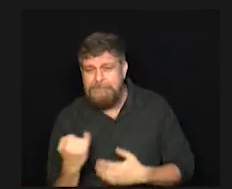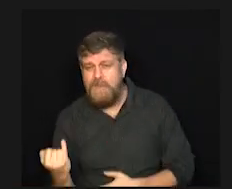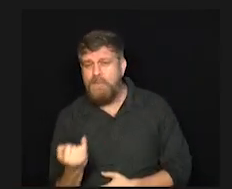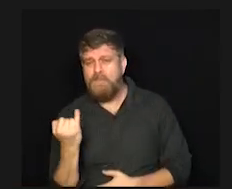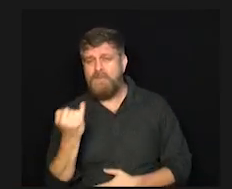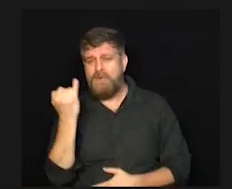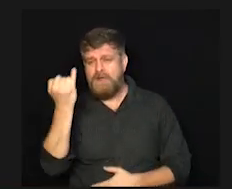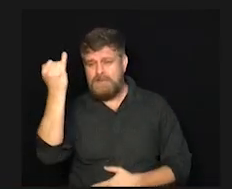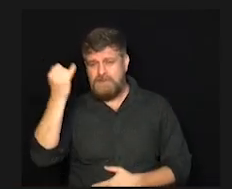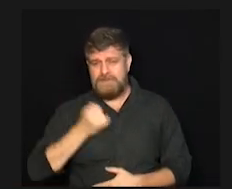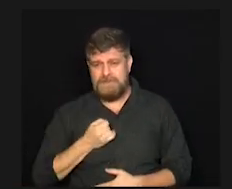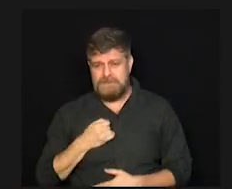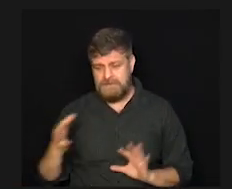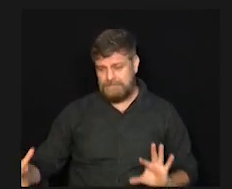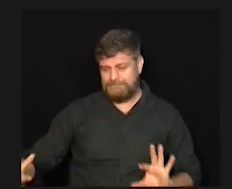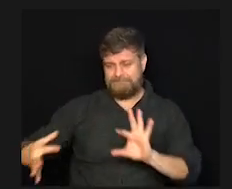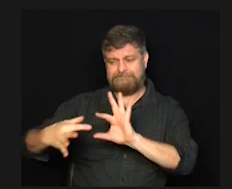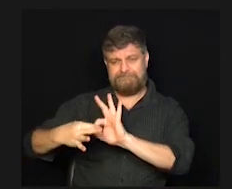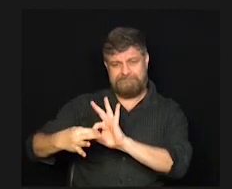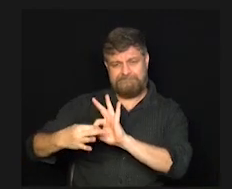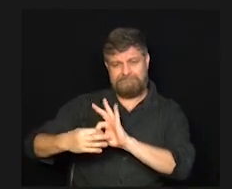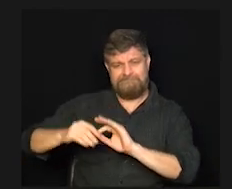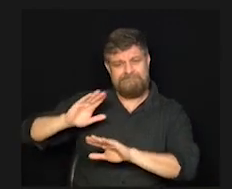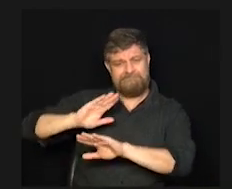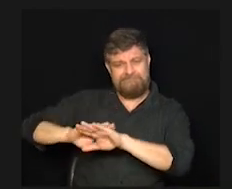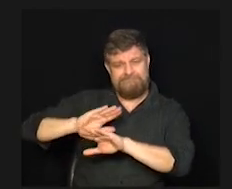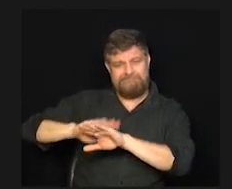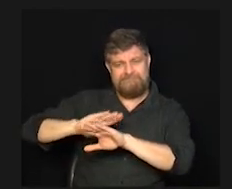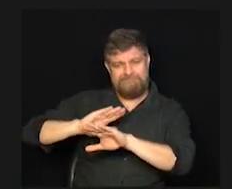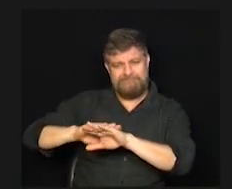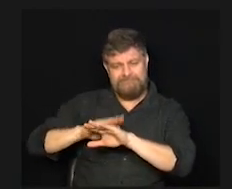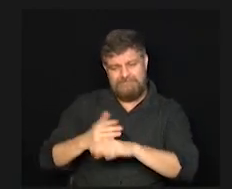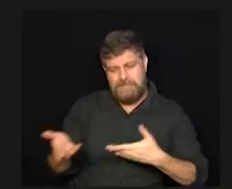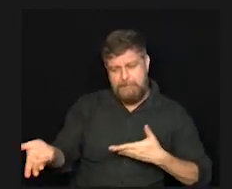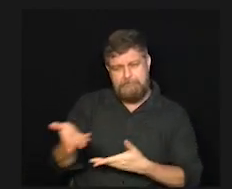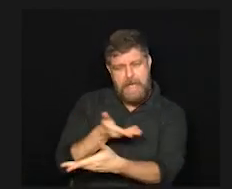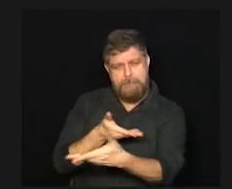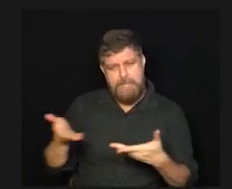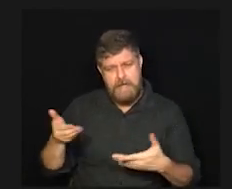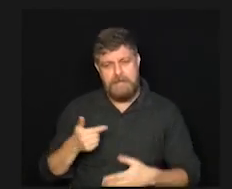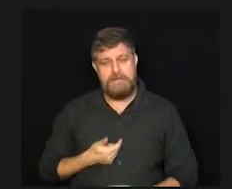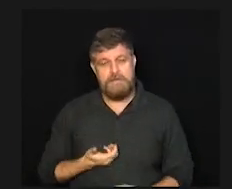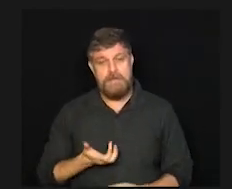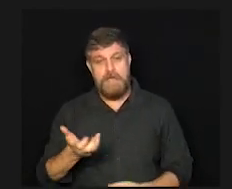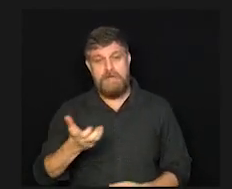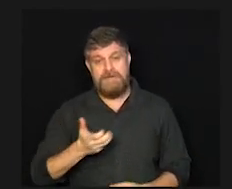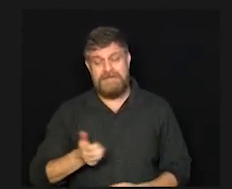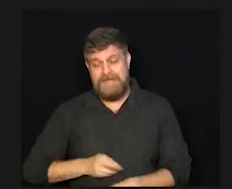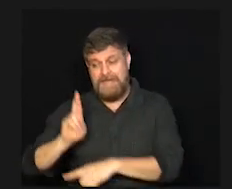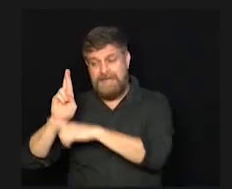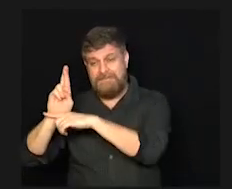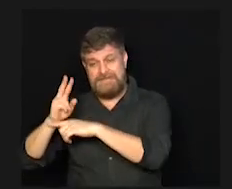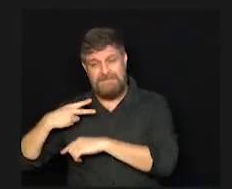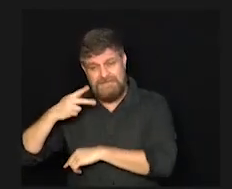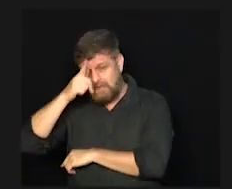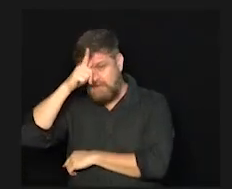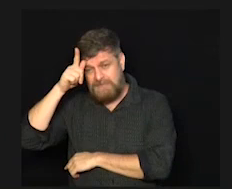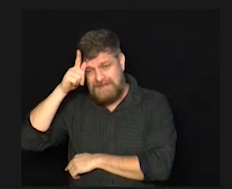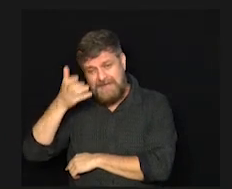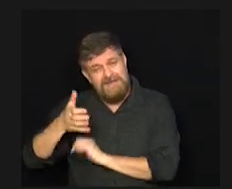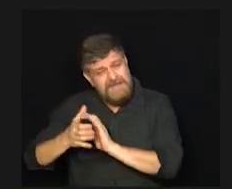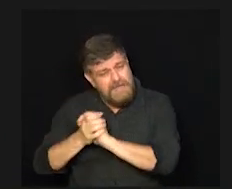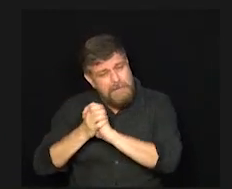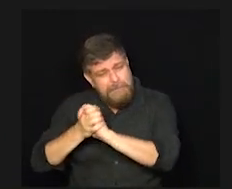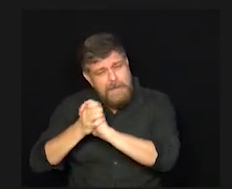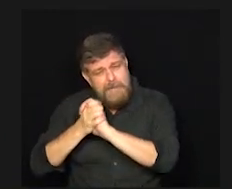construir essa unidade, de construir essa ação em conjunto. Então, eu queria aqui, em nome do mandato do vereador Gustavo Peta, dar os parabéns,